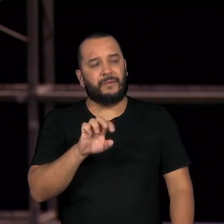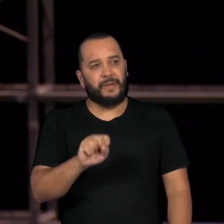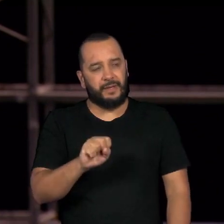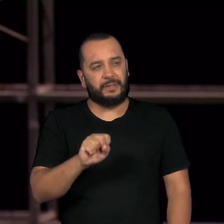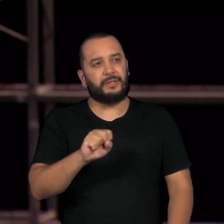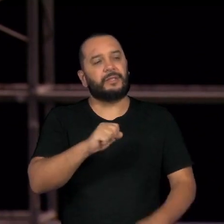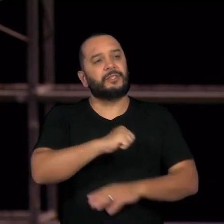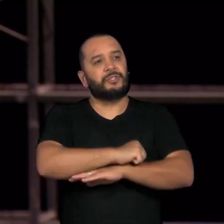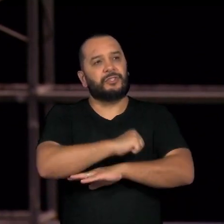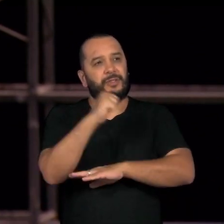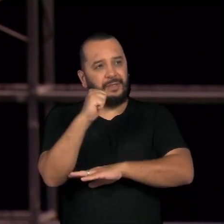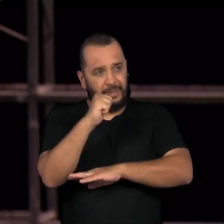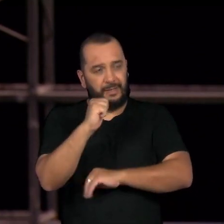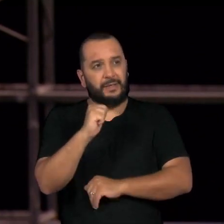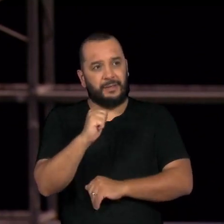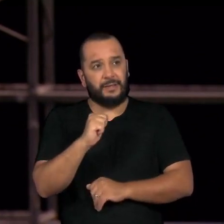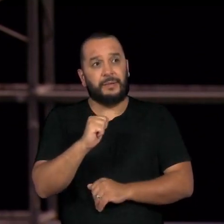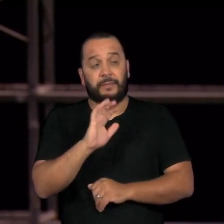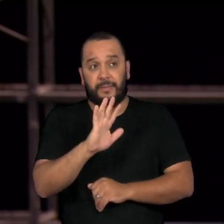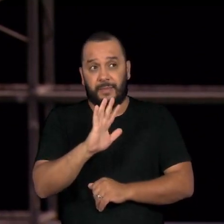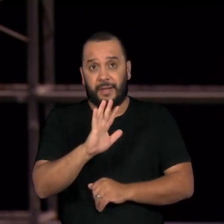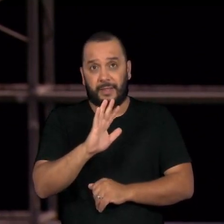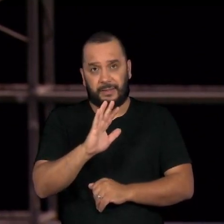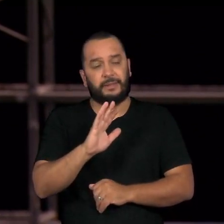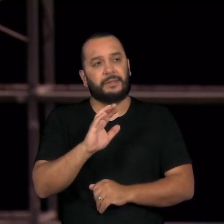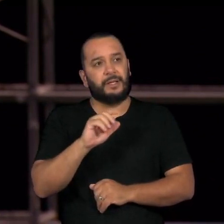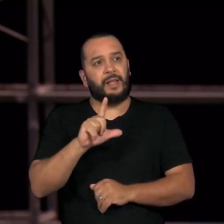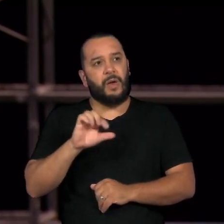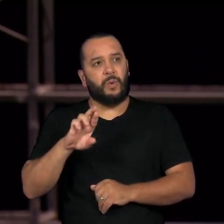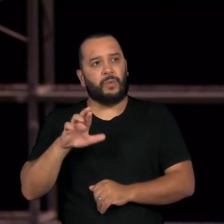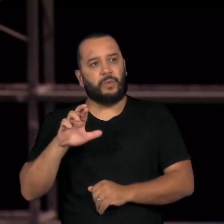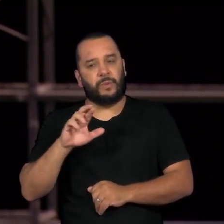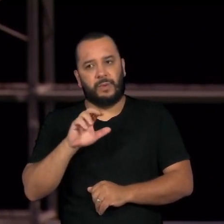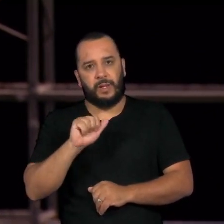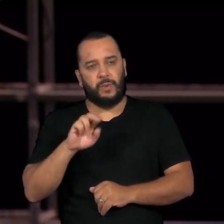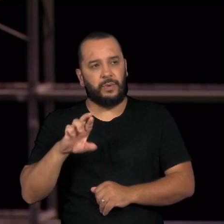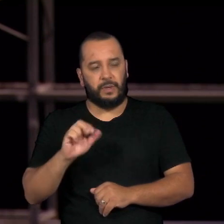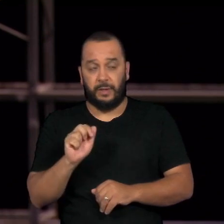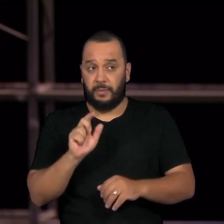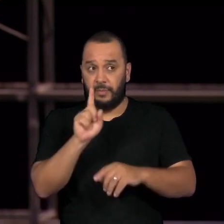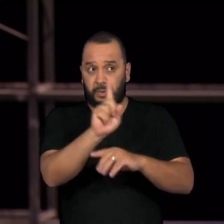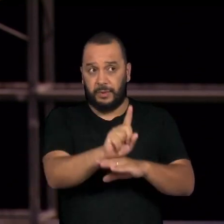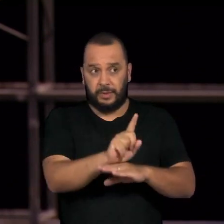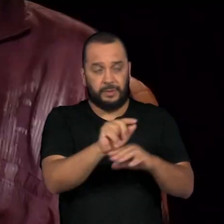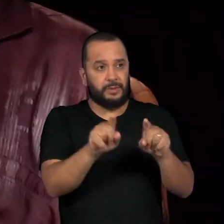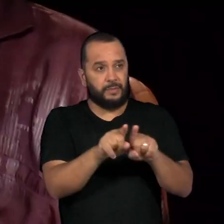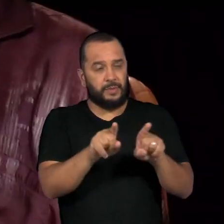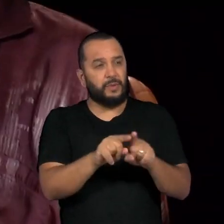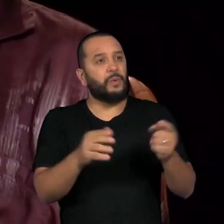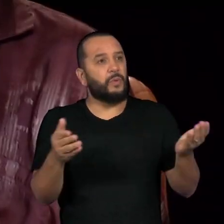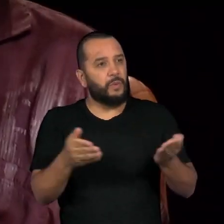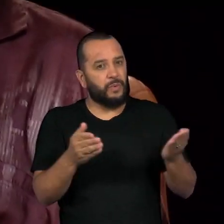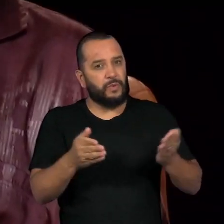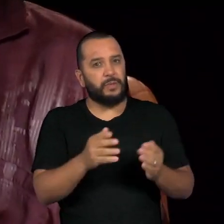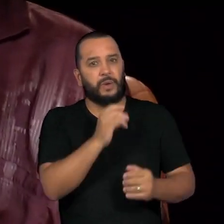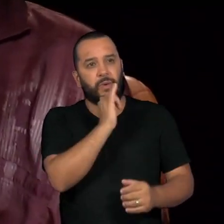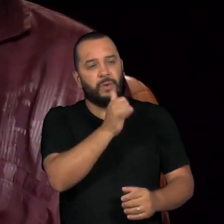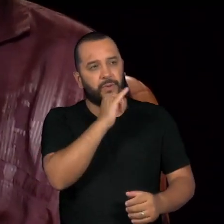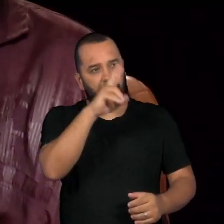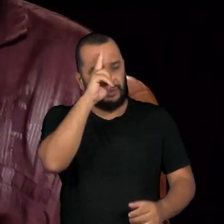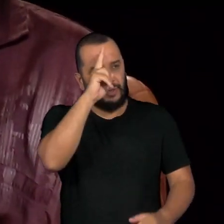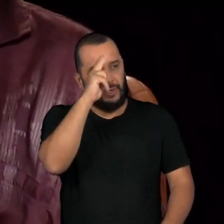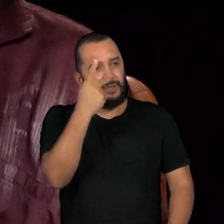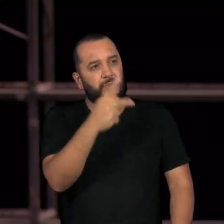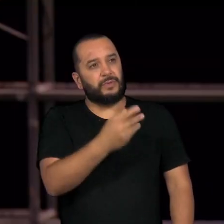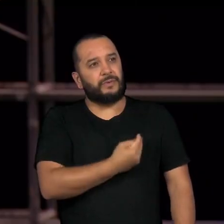né, como protagonista. Depois vieram Antônia, o Hoje, né, que é muito baseado na sua vida, como você